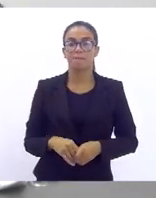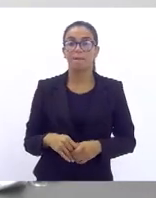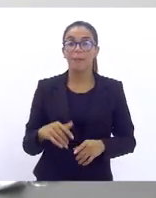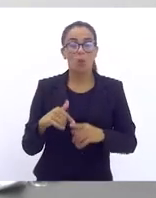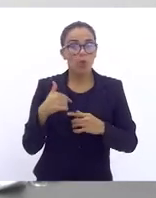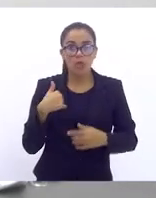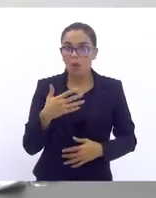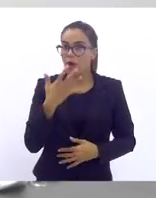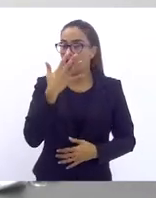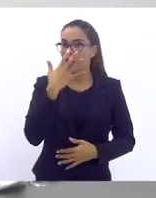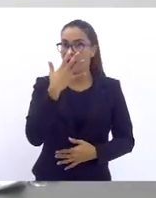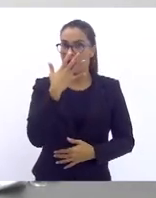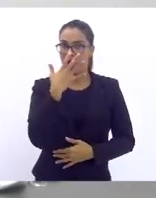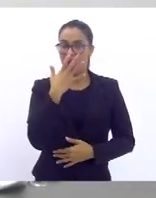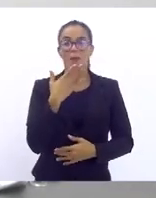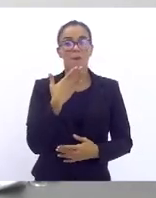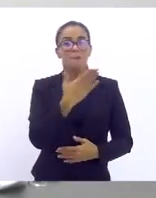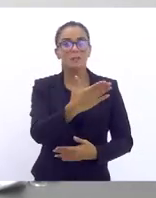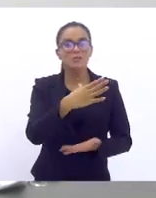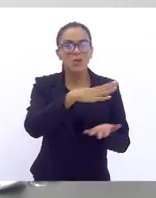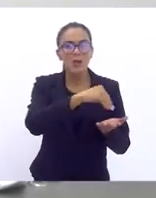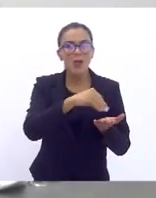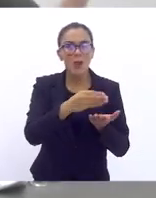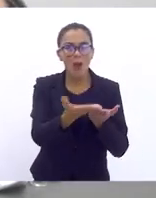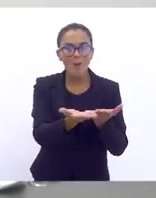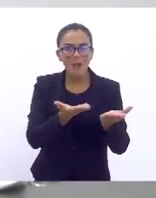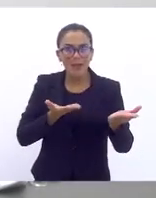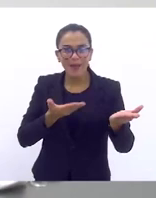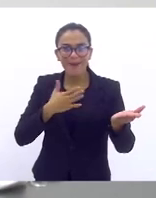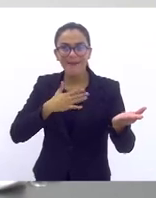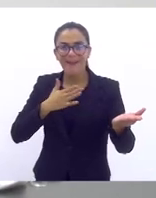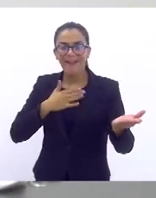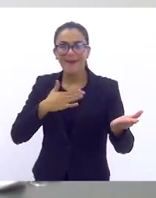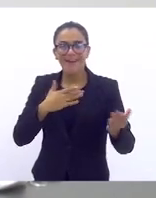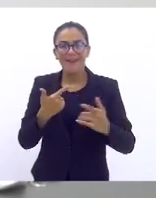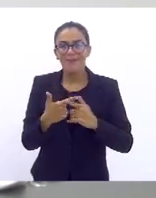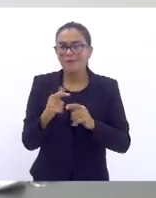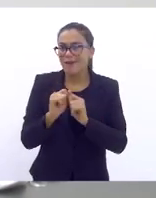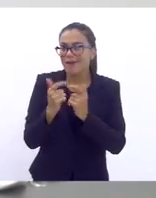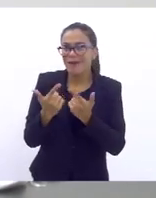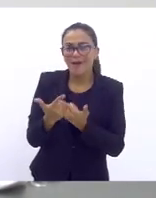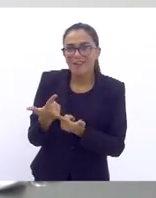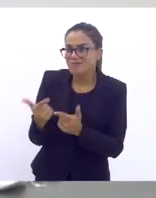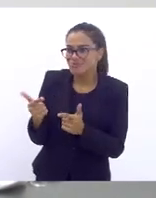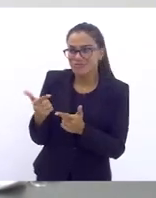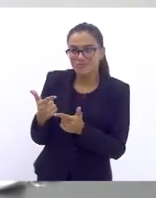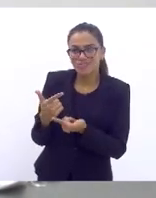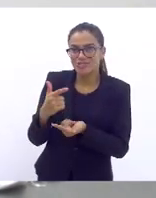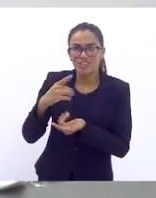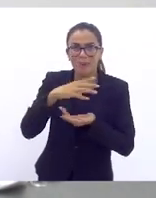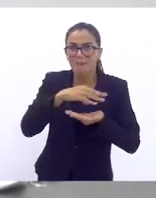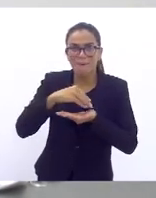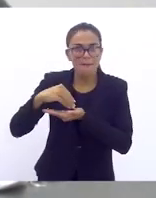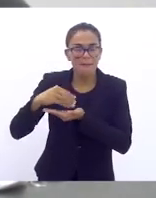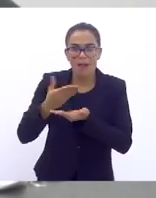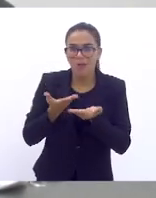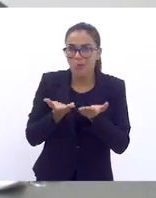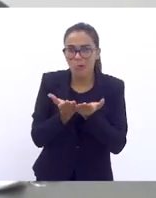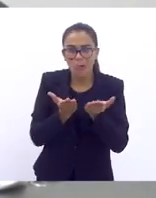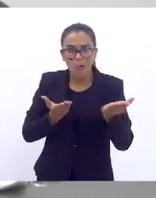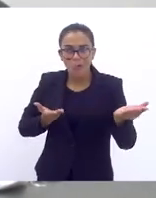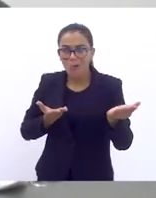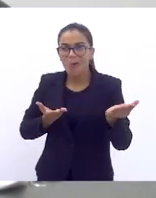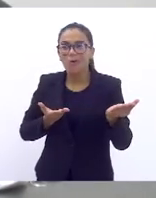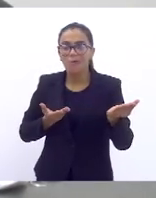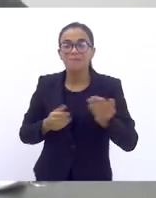louvei e até pedir uma cópia daquele plano estratégico que o Parlamento não tinha ficou só no âmbito do executivo